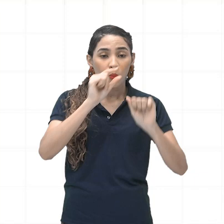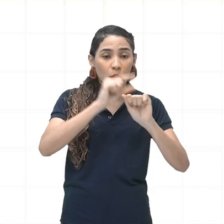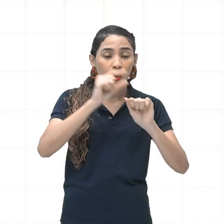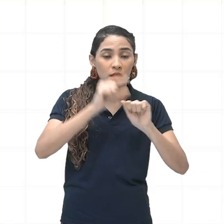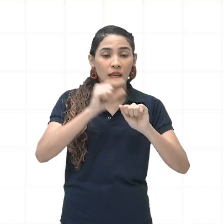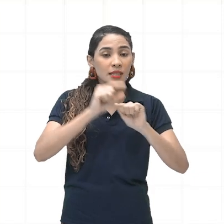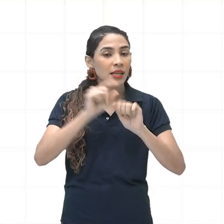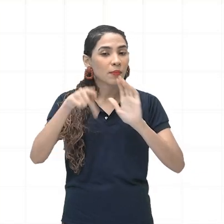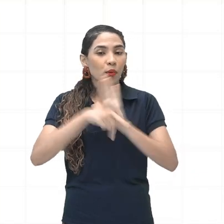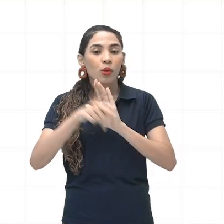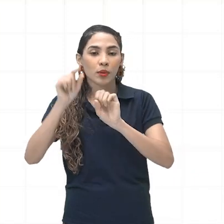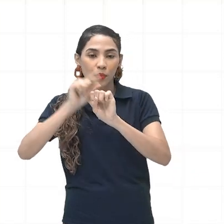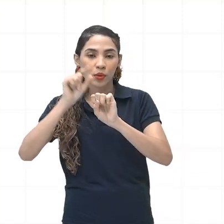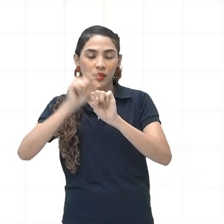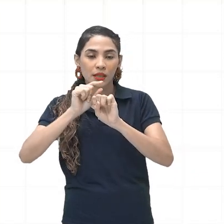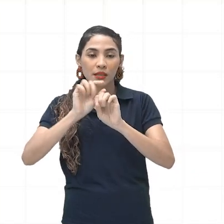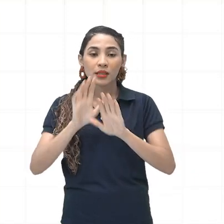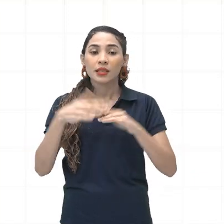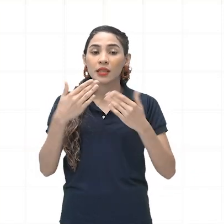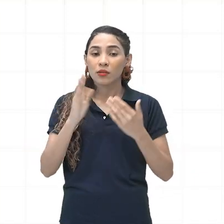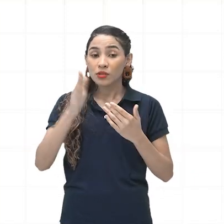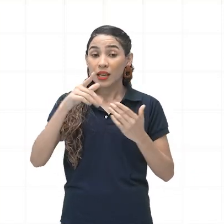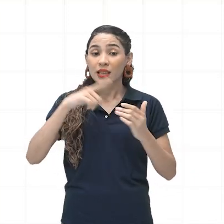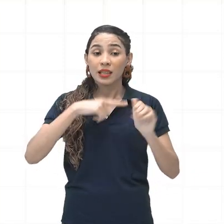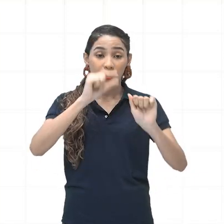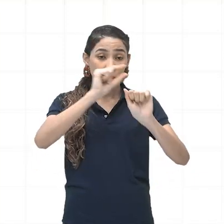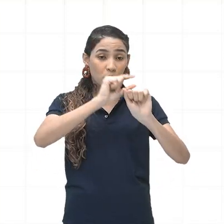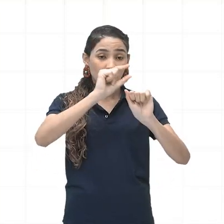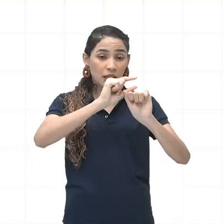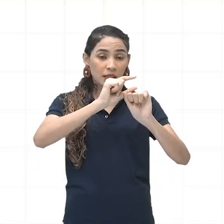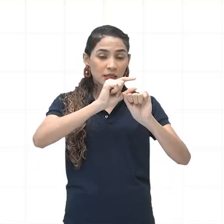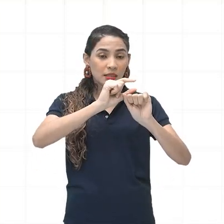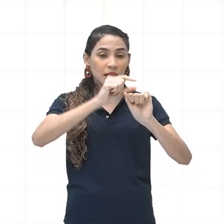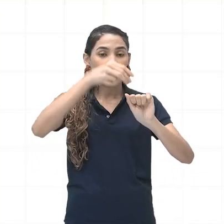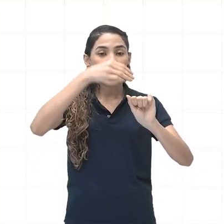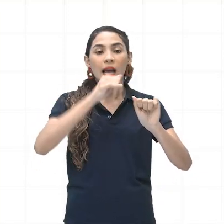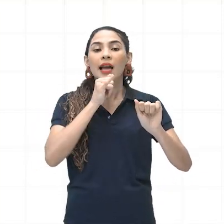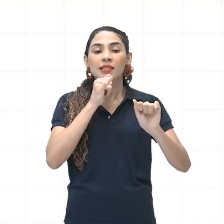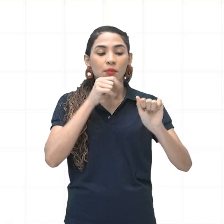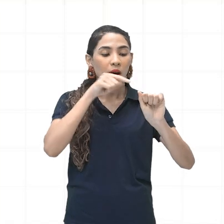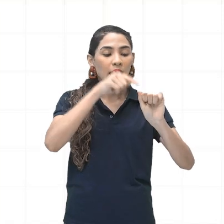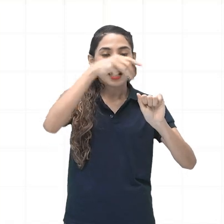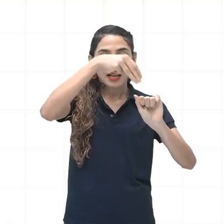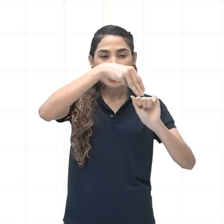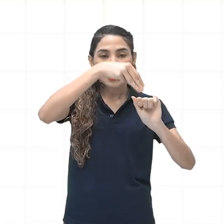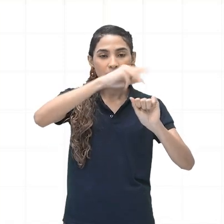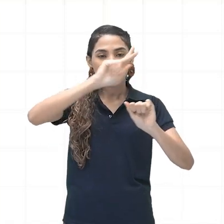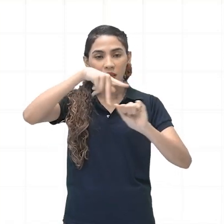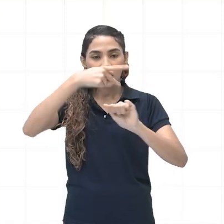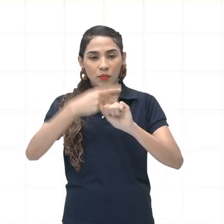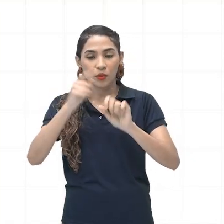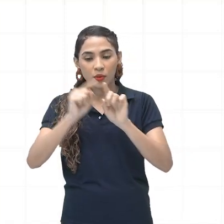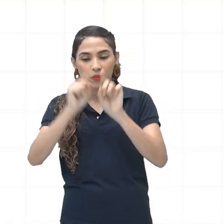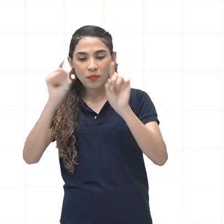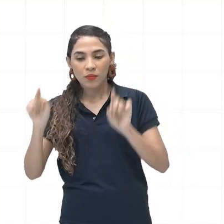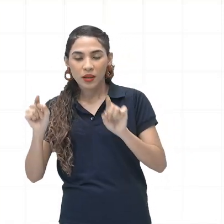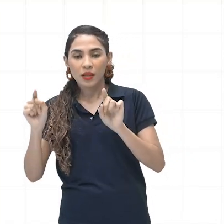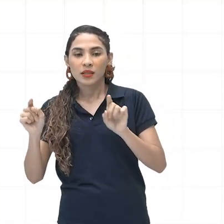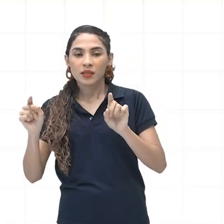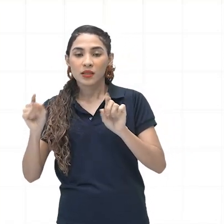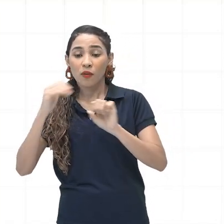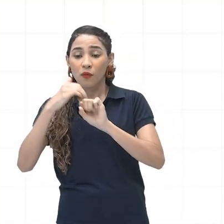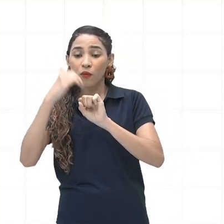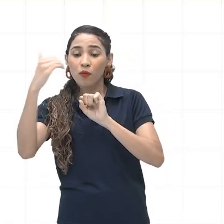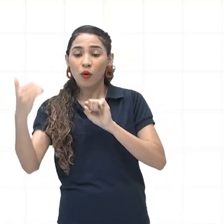uma potência, né? Nós já temos uma potência aqui em A elevado a M, e depois do parênteses, assim no lado